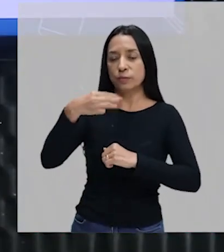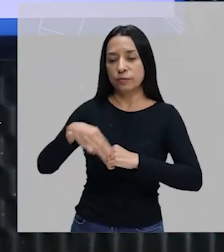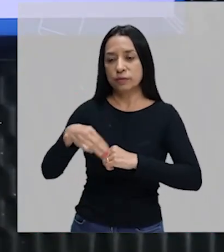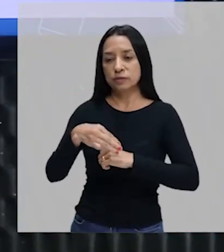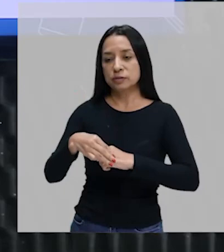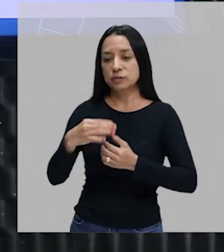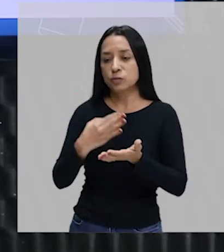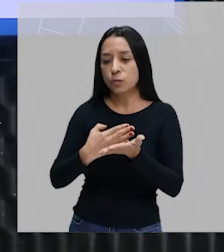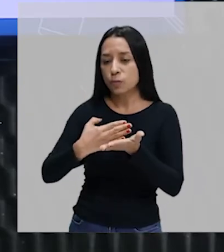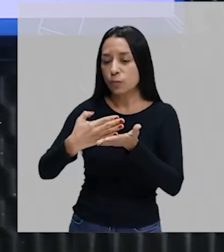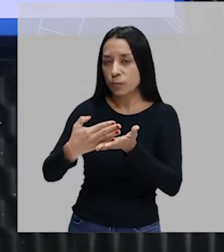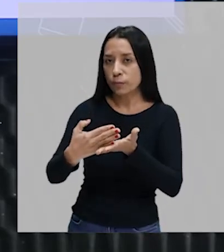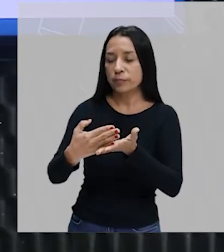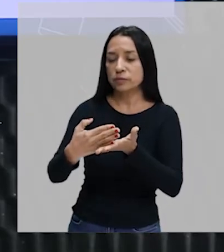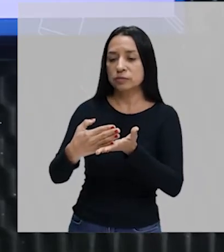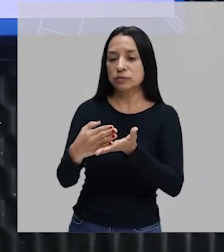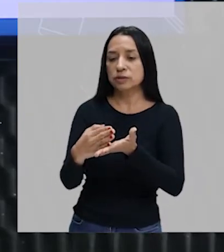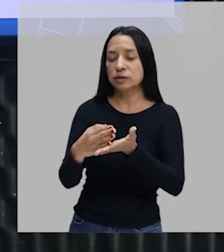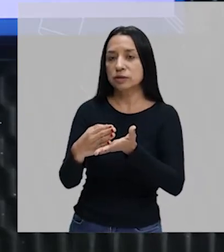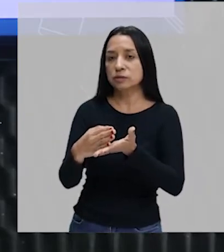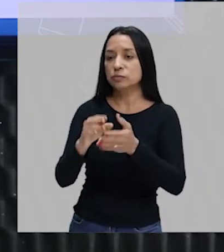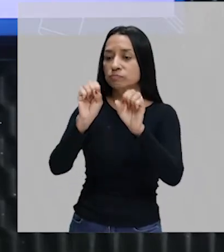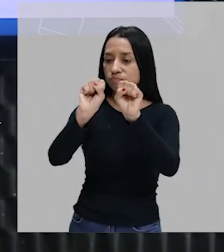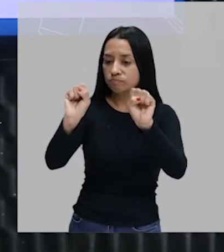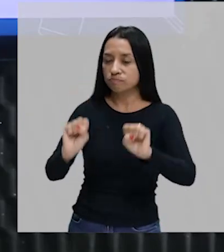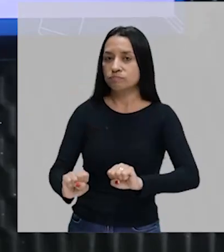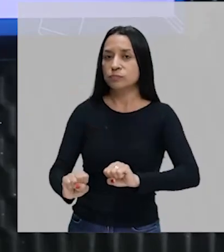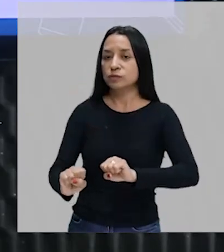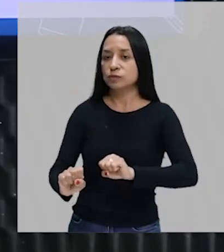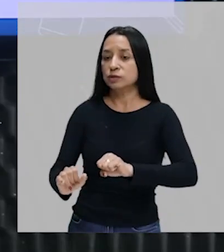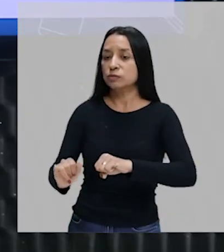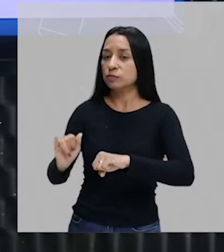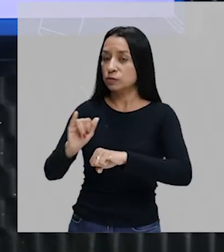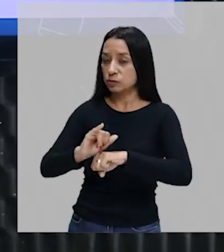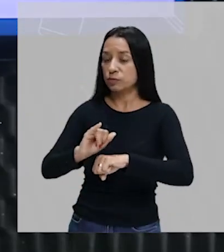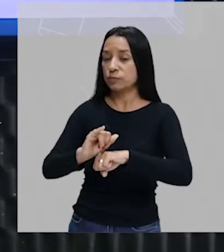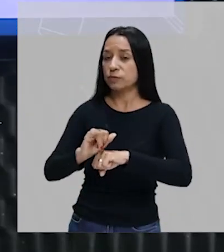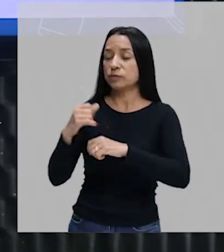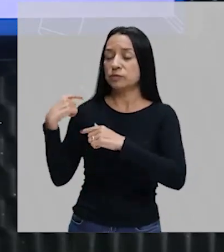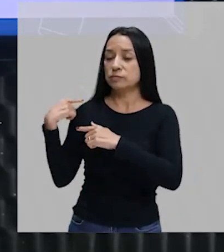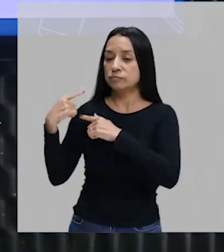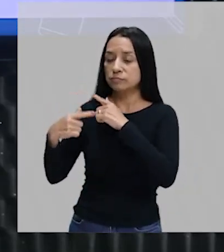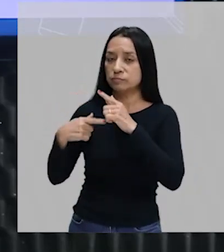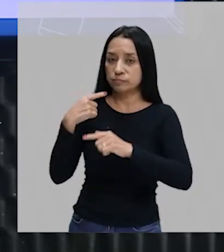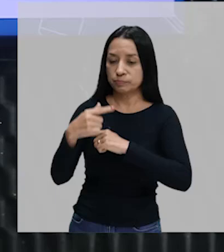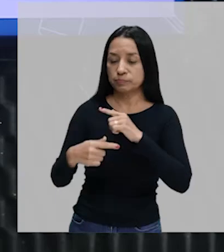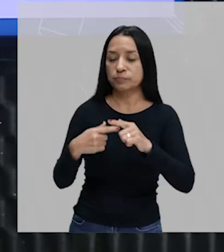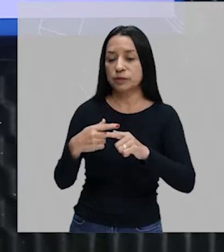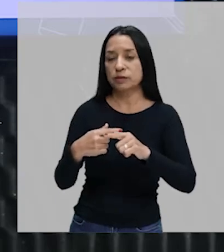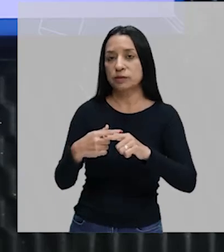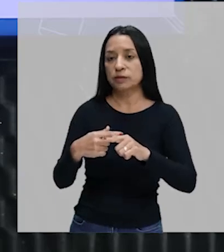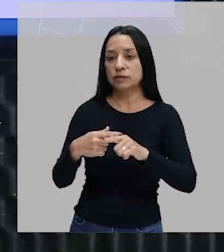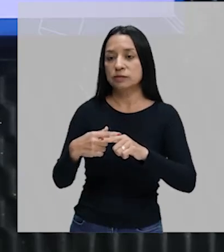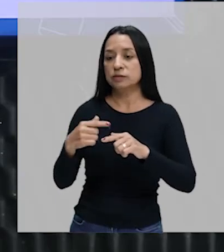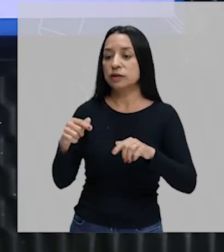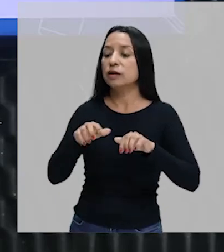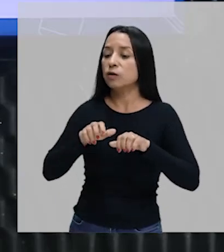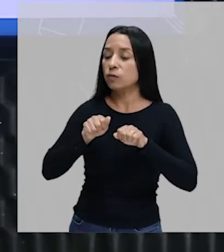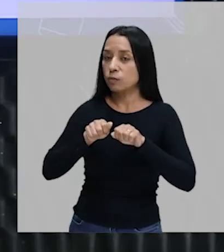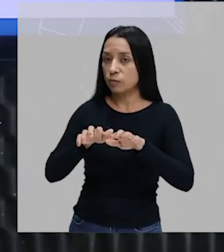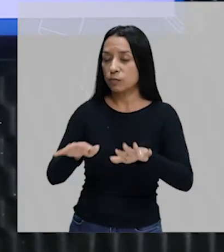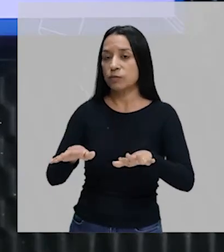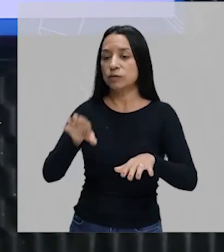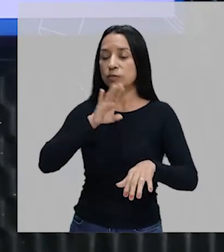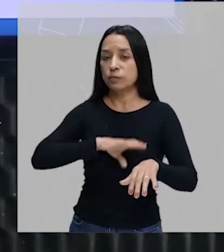implantação do sistema das capitanias hereditárias na colonização portuguesa no Brasil. Nós iremos